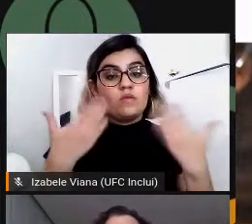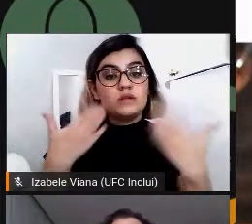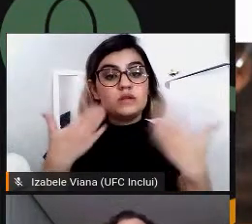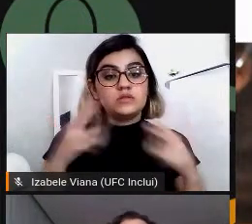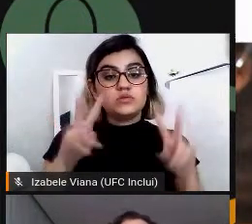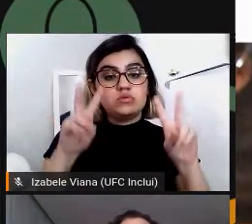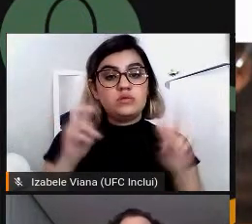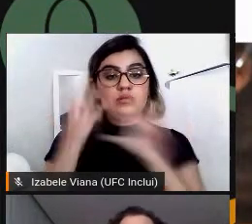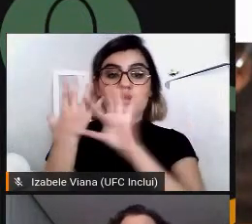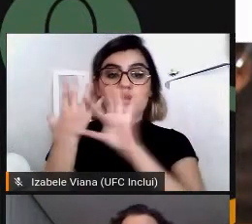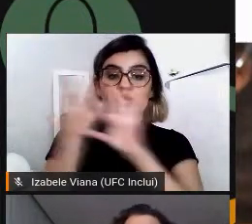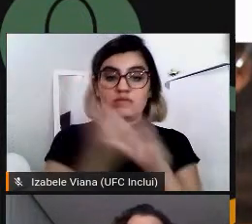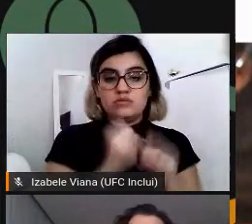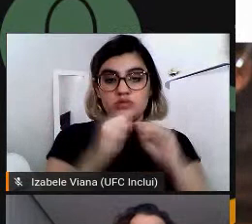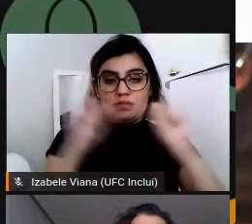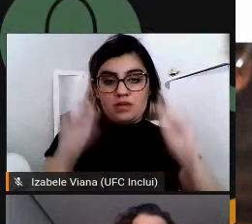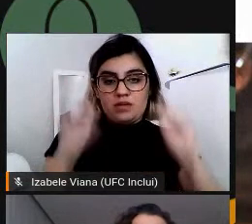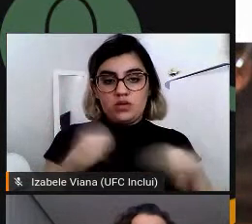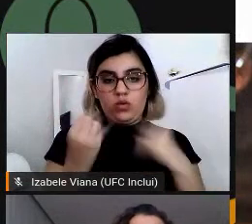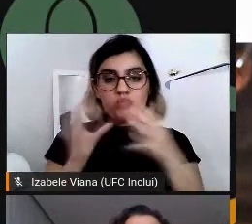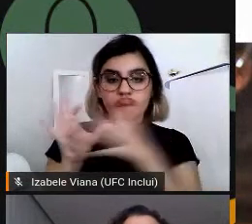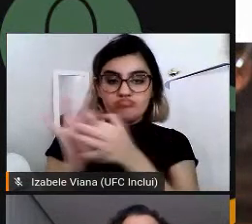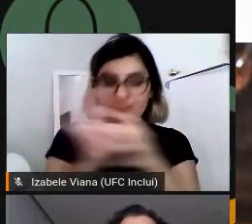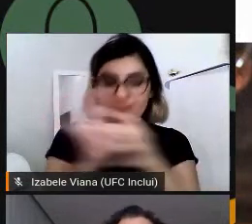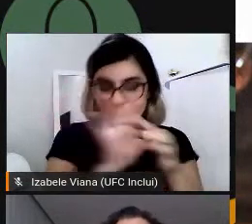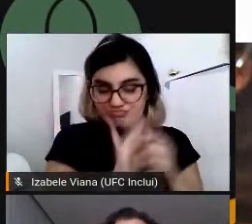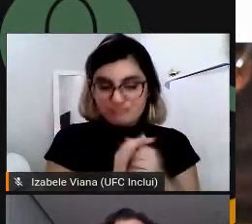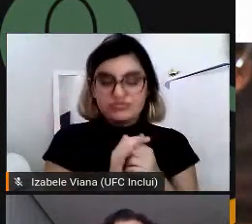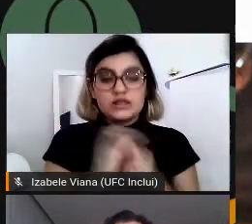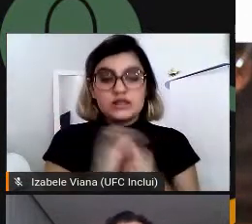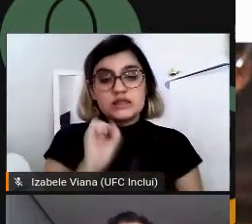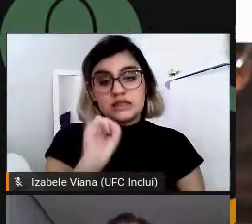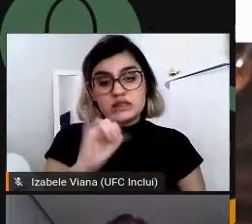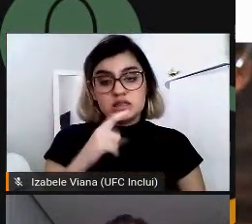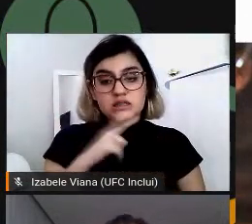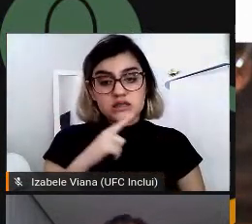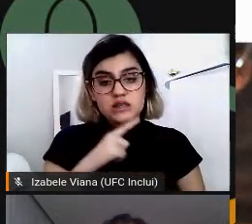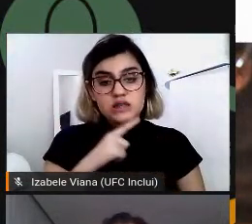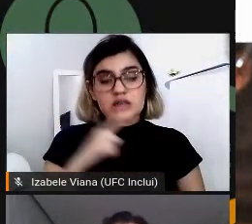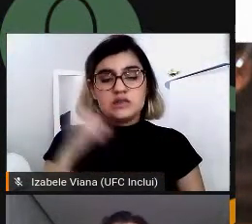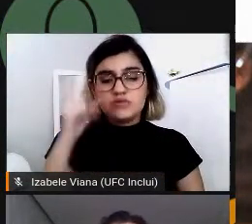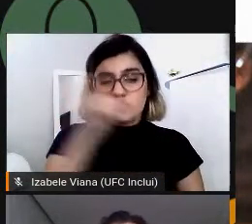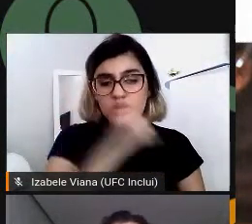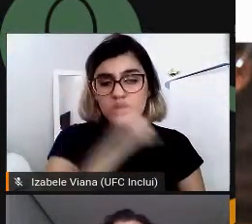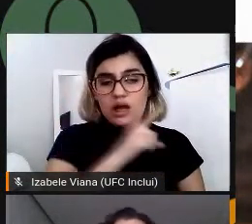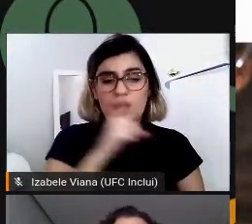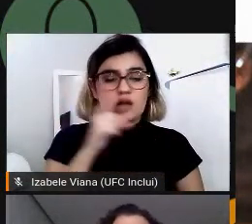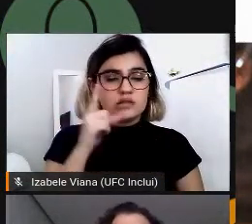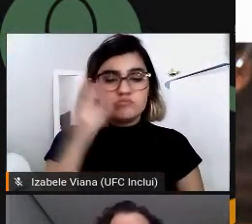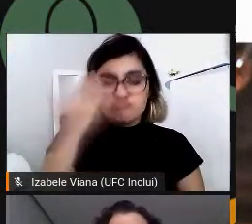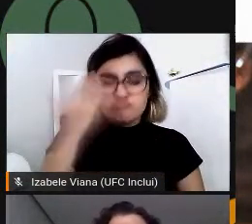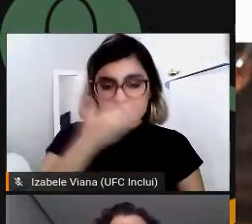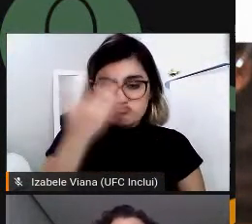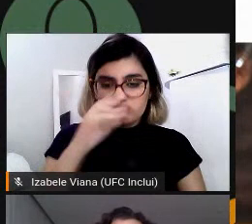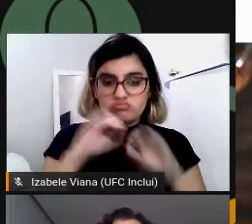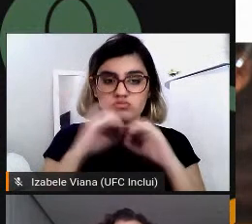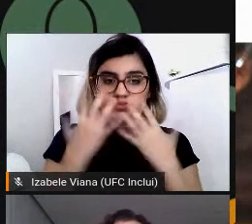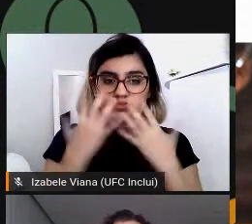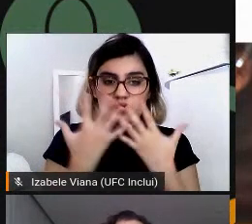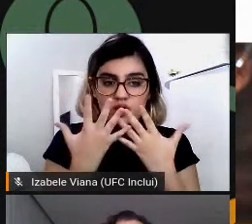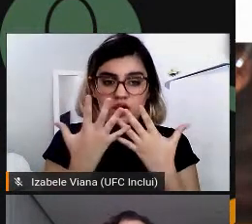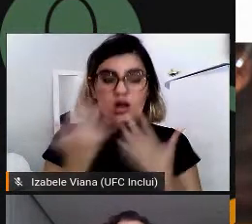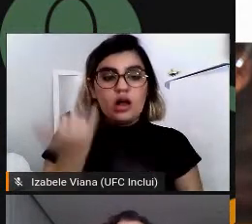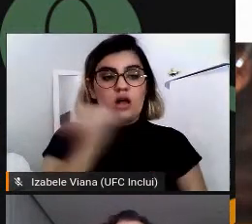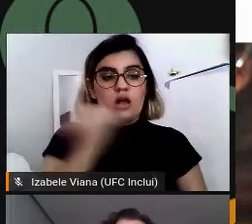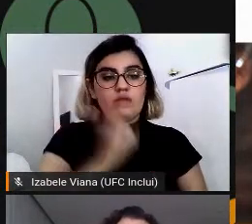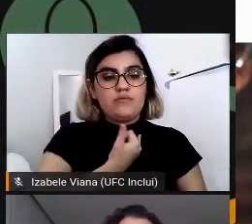Bom, então, a gente vai conversar sobre revisões sistemáticas e suas aplicações. Se tiver tendo alguma dificuldade em enxergar o slide, eu pediria